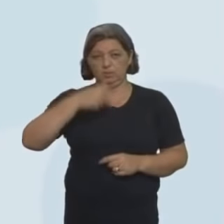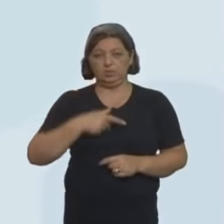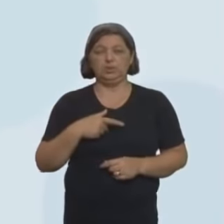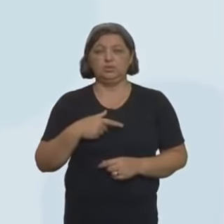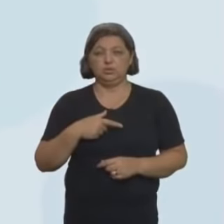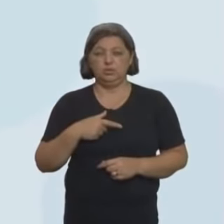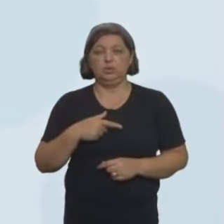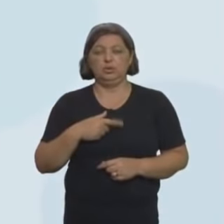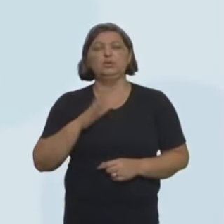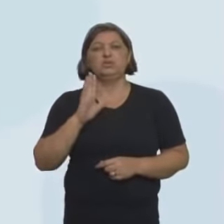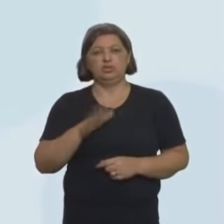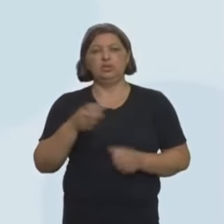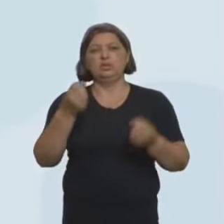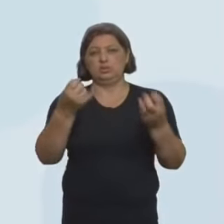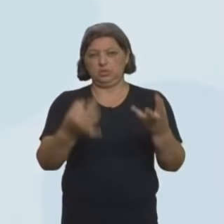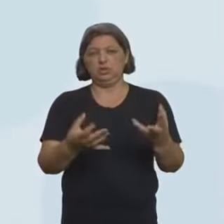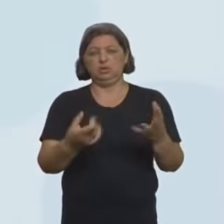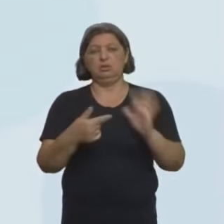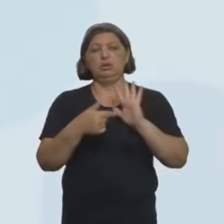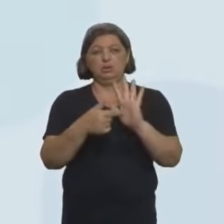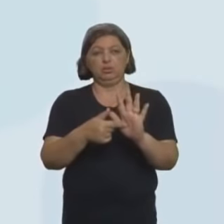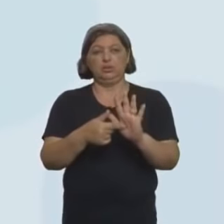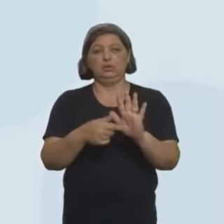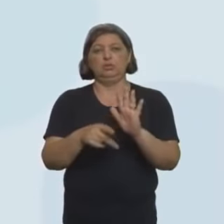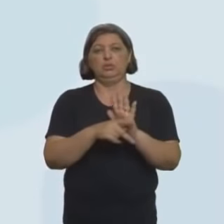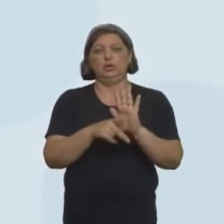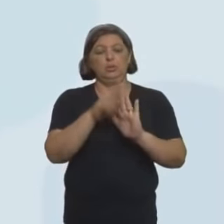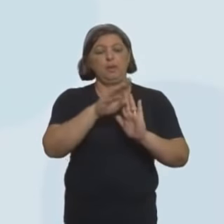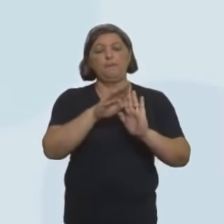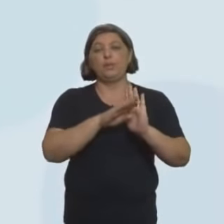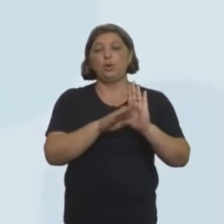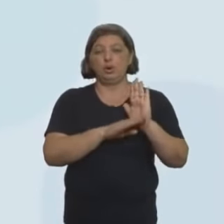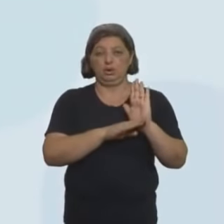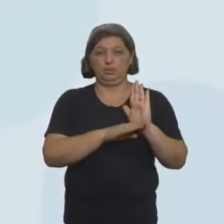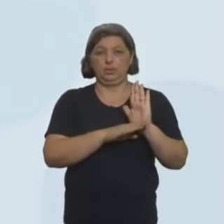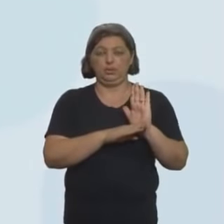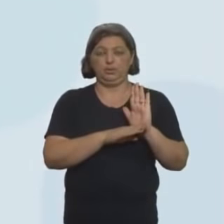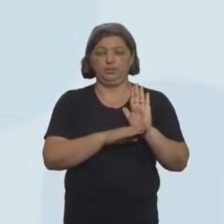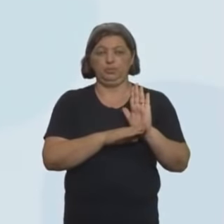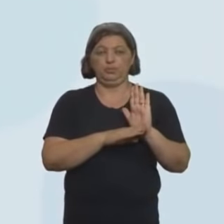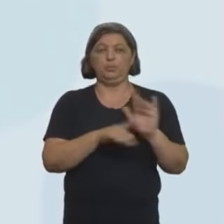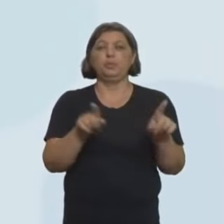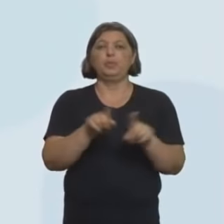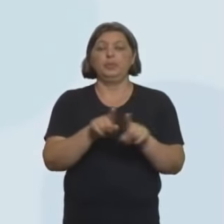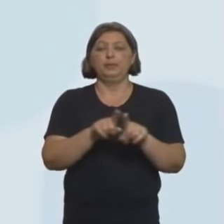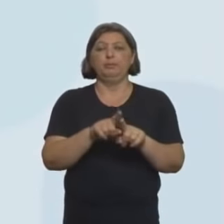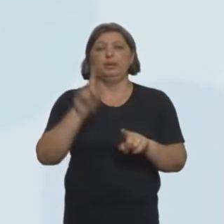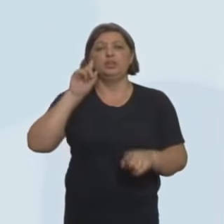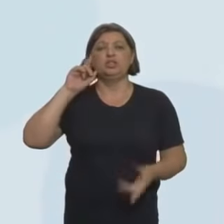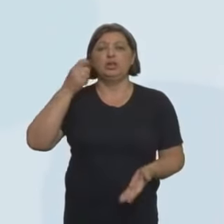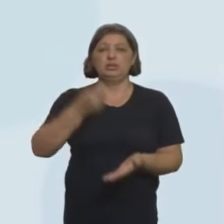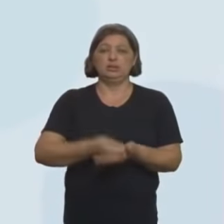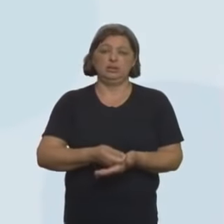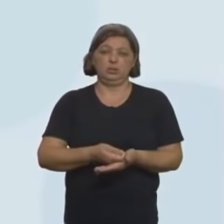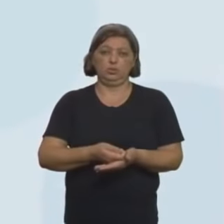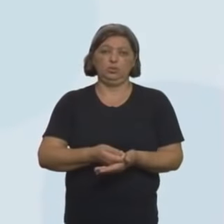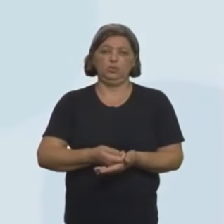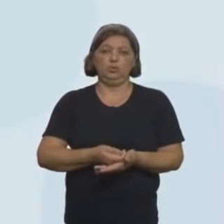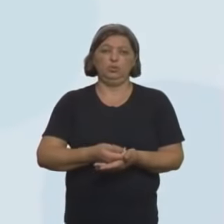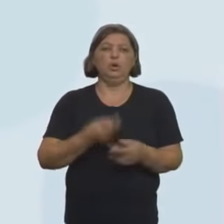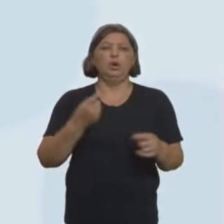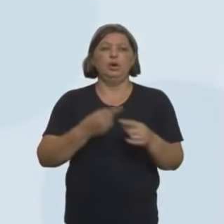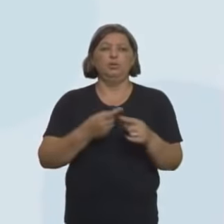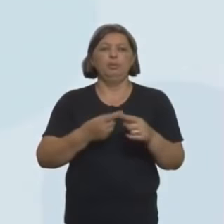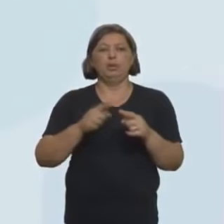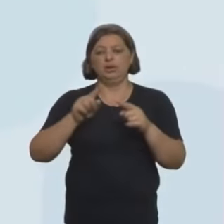já apontei para vocês onde é que elas aparecem dentro do programa. E a parte da tomada de decisões, né? Por que ela está em